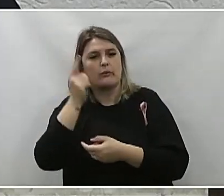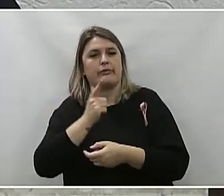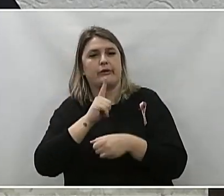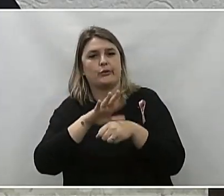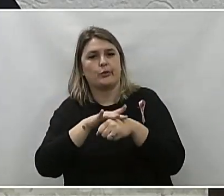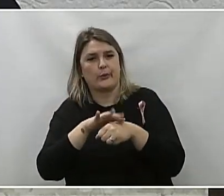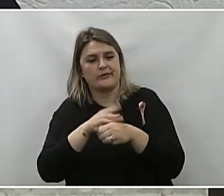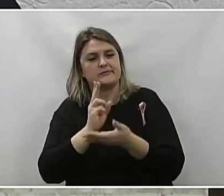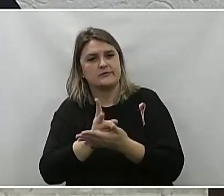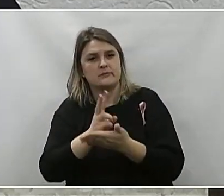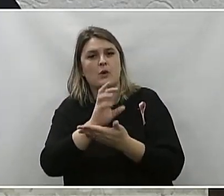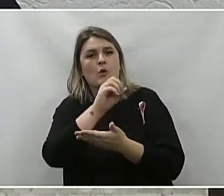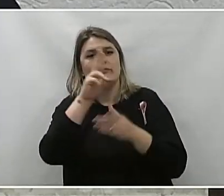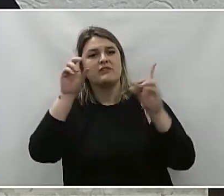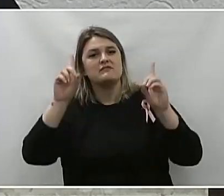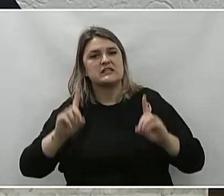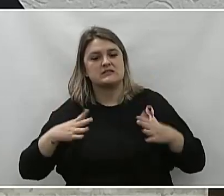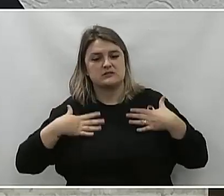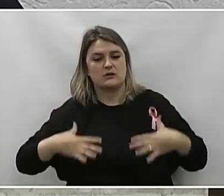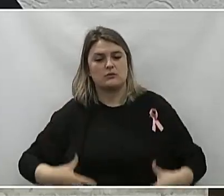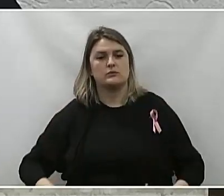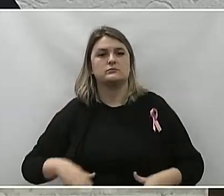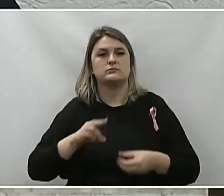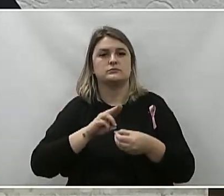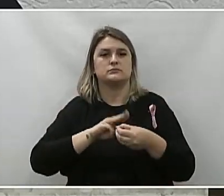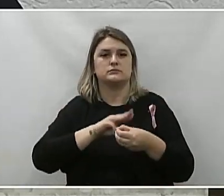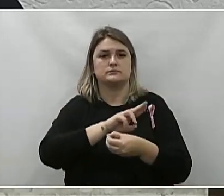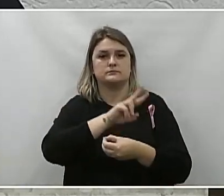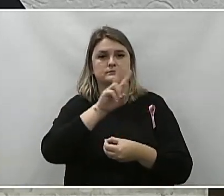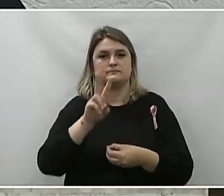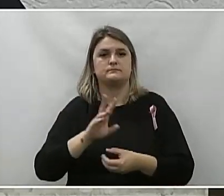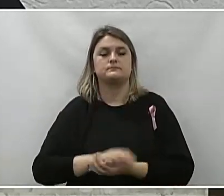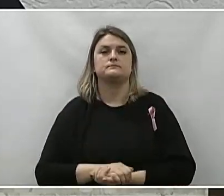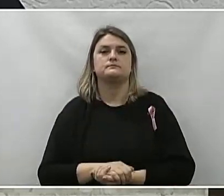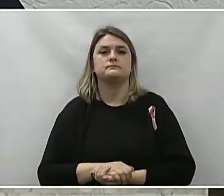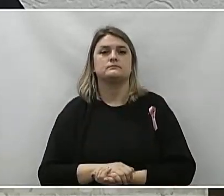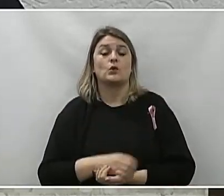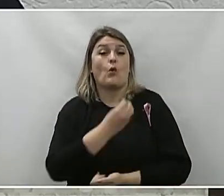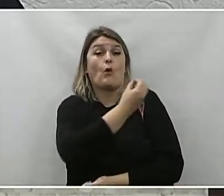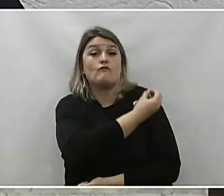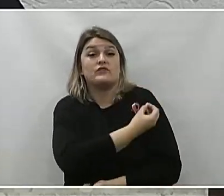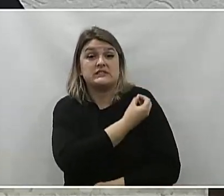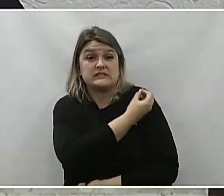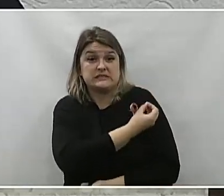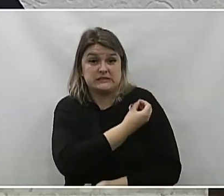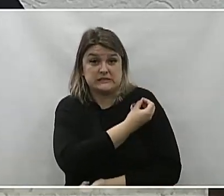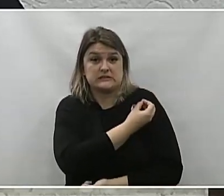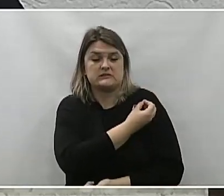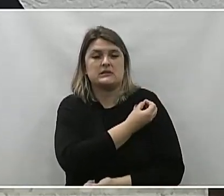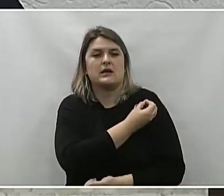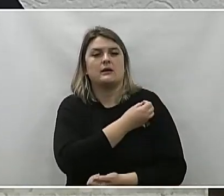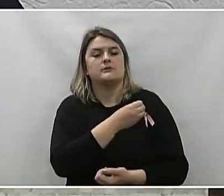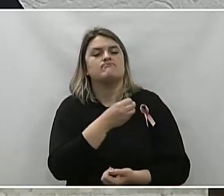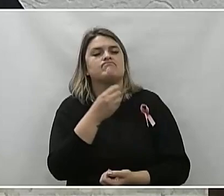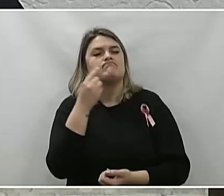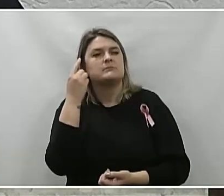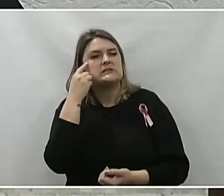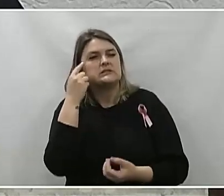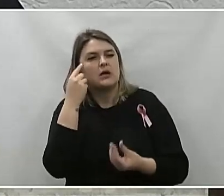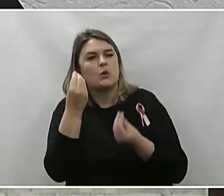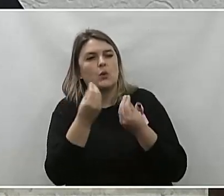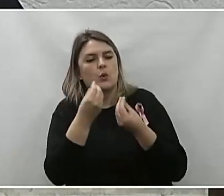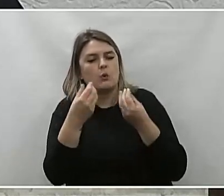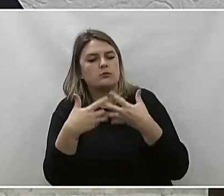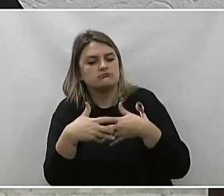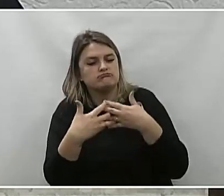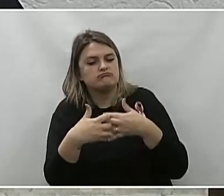crônicas e deficiências no município de União da Vitória na oficina os aparelhos são pensados de forma